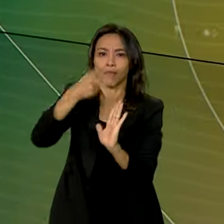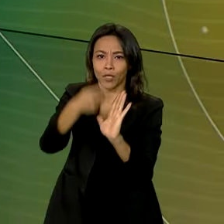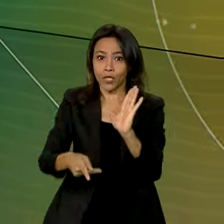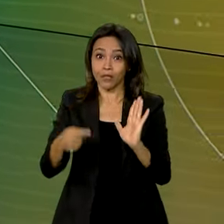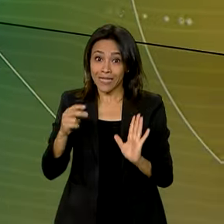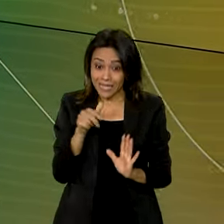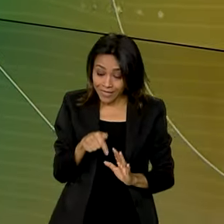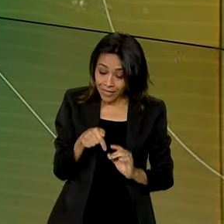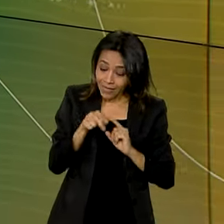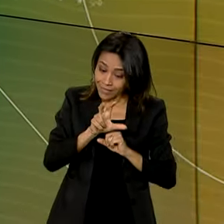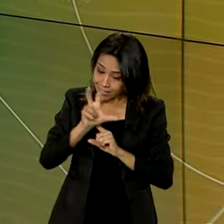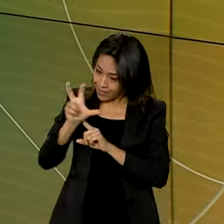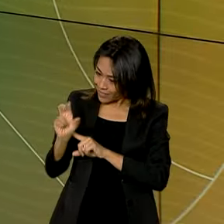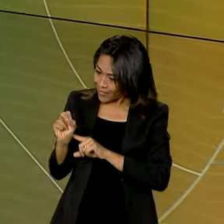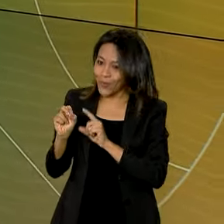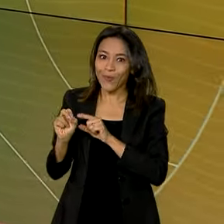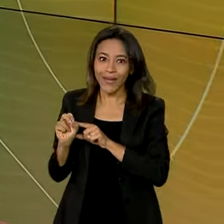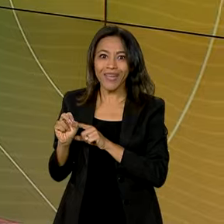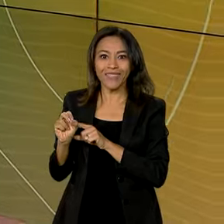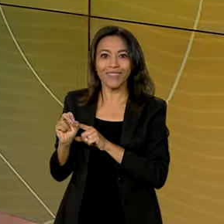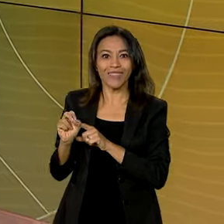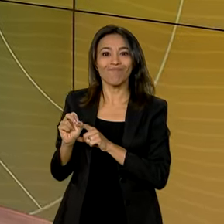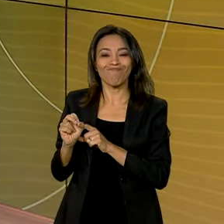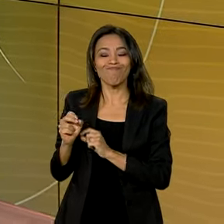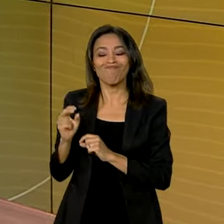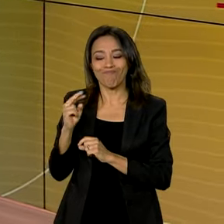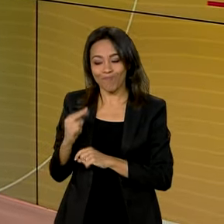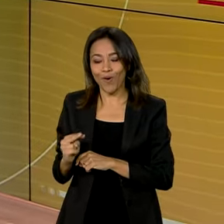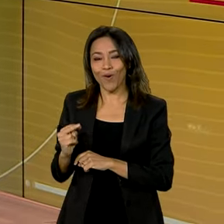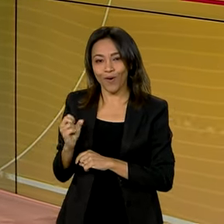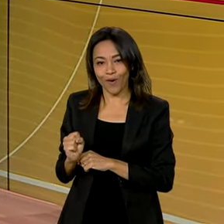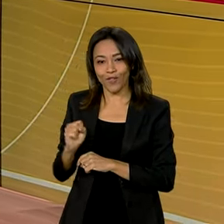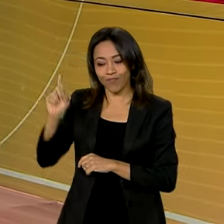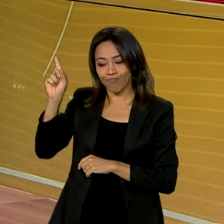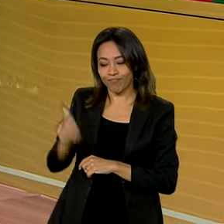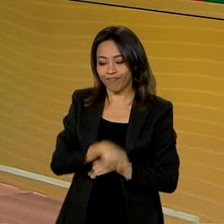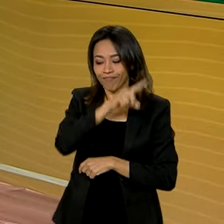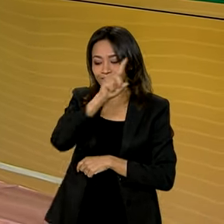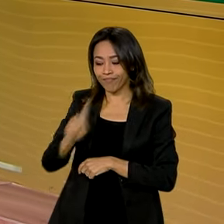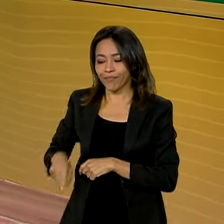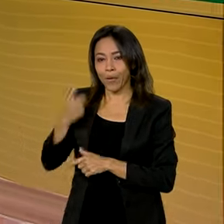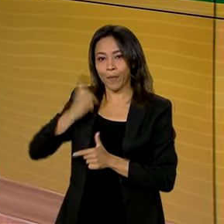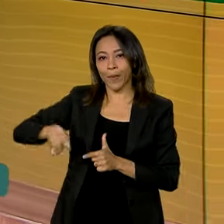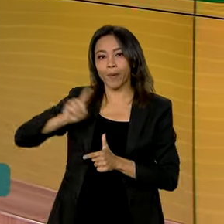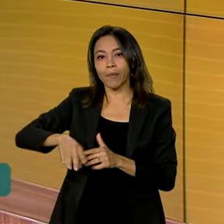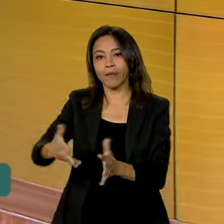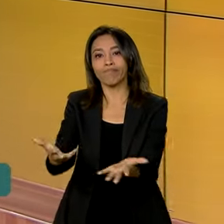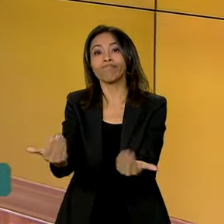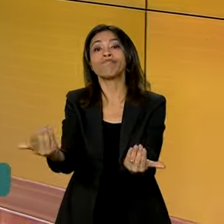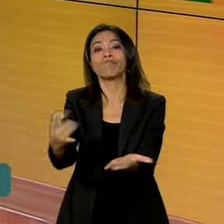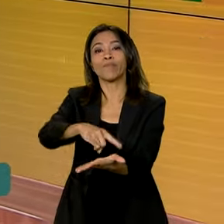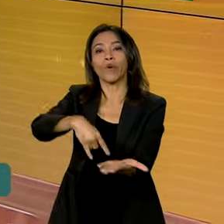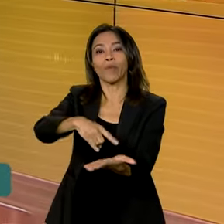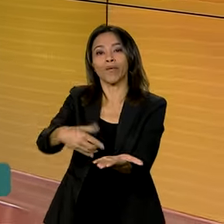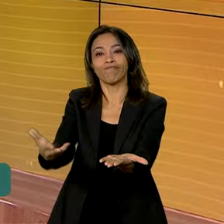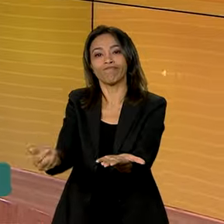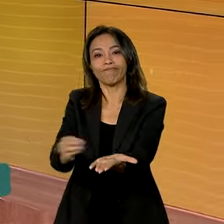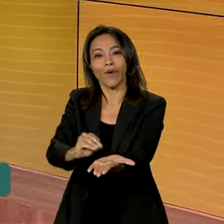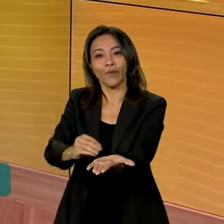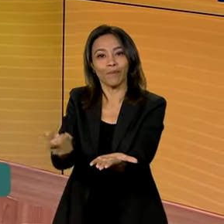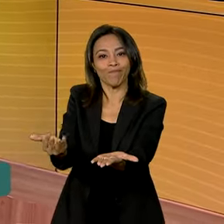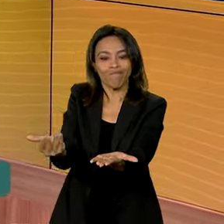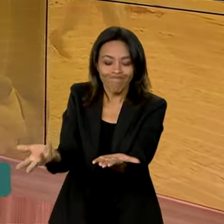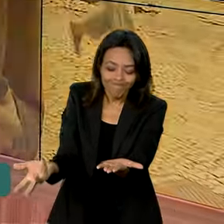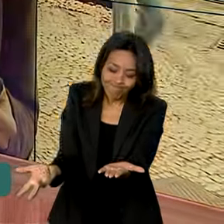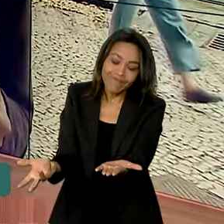750 deles correm o risco de serem cancelados por problemas na entrega da documentação. Quem explica isso para a gente